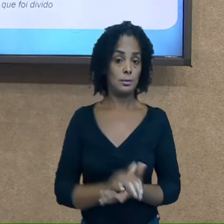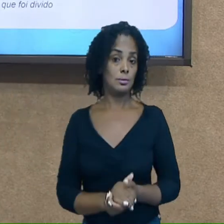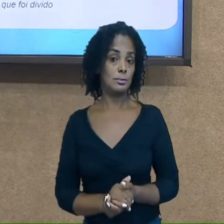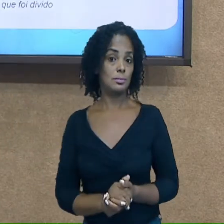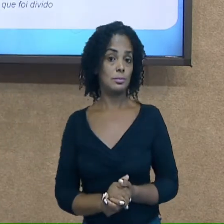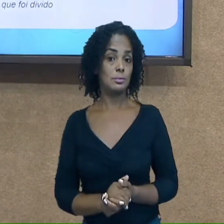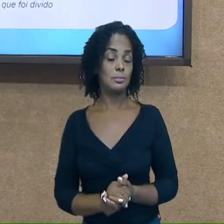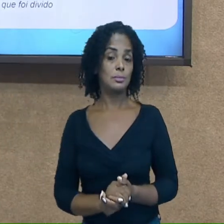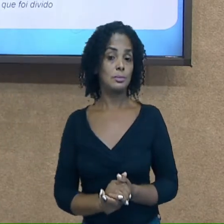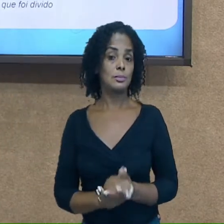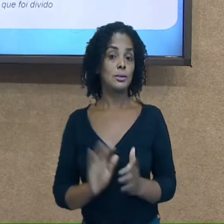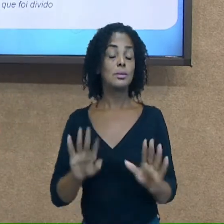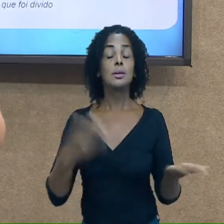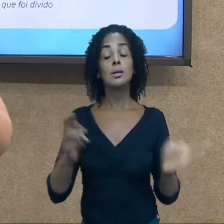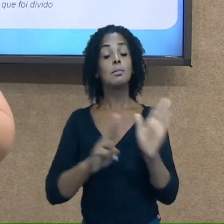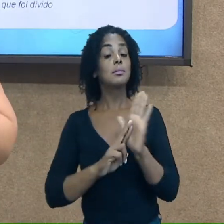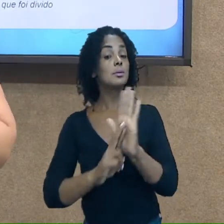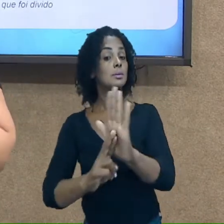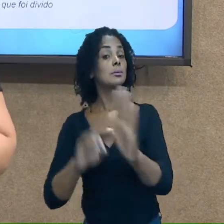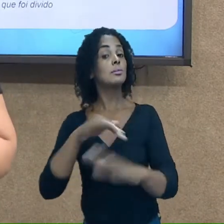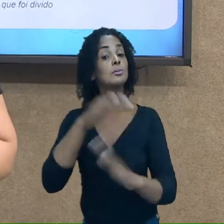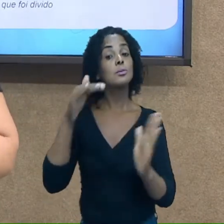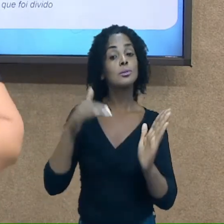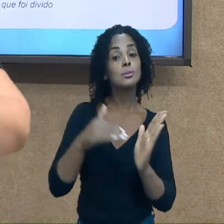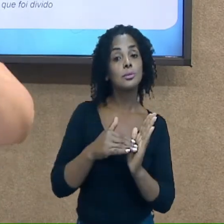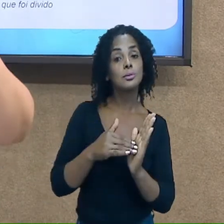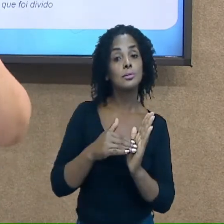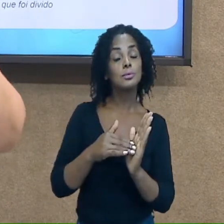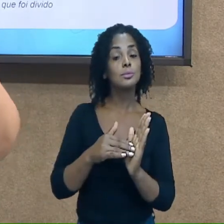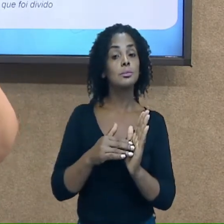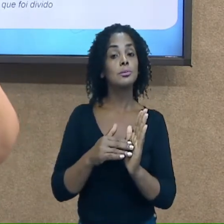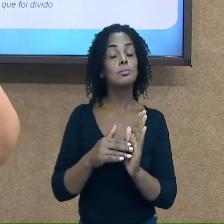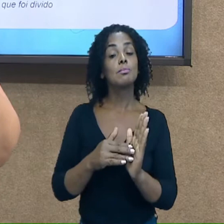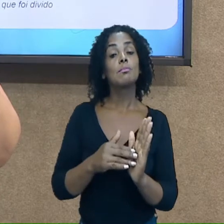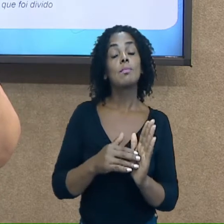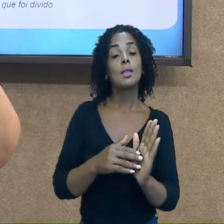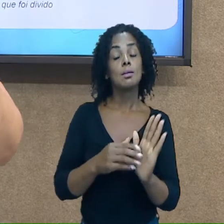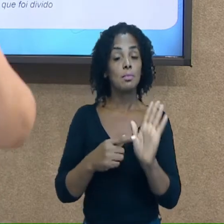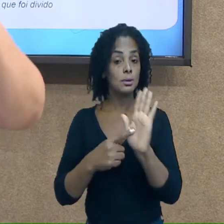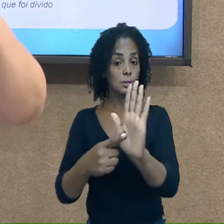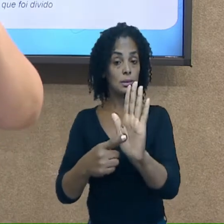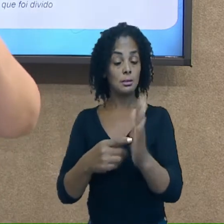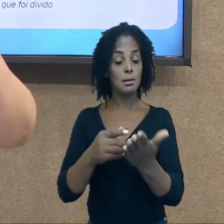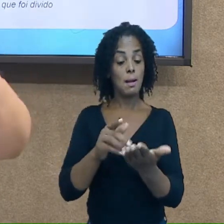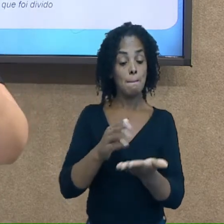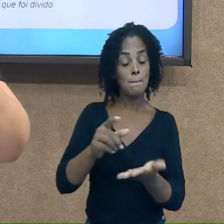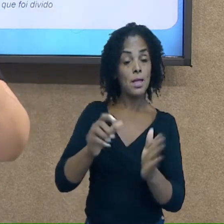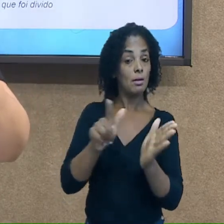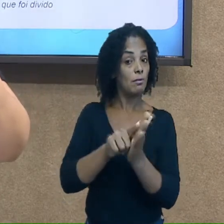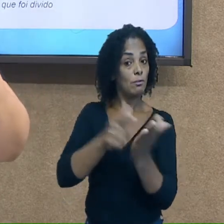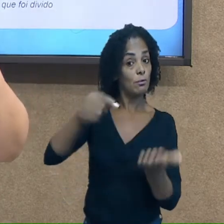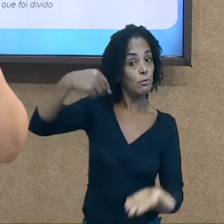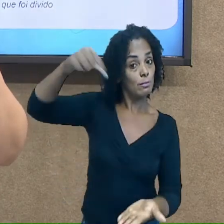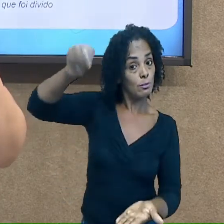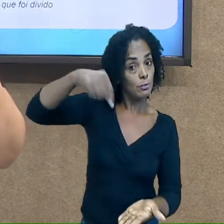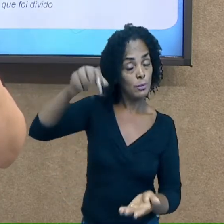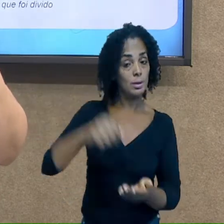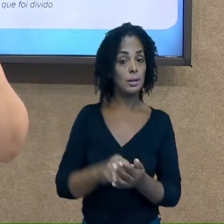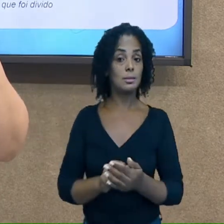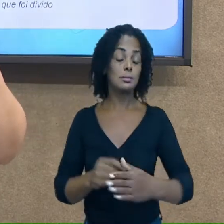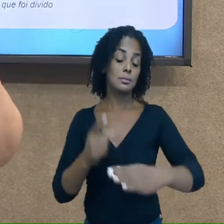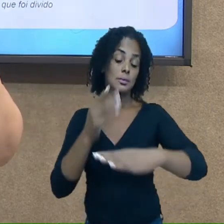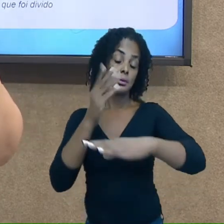que seria a representação desse todo? Nós sabemos que o todo que está na minha mão é a folha e a